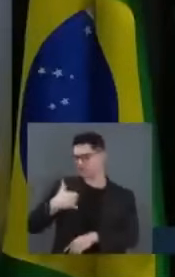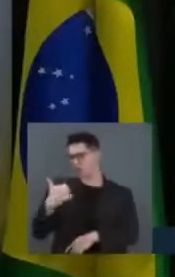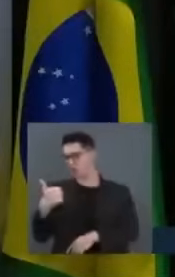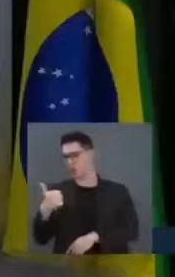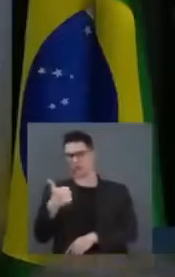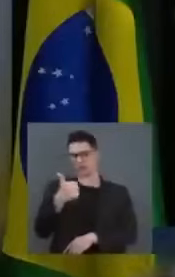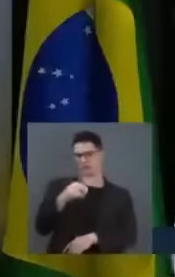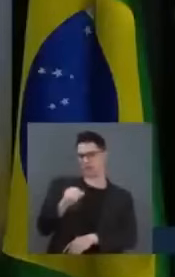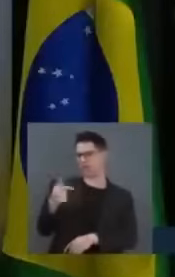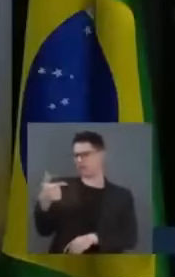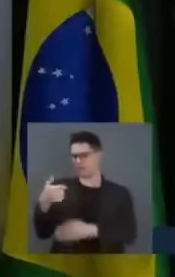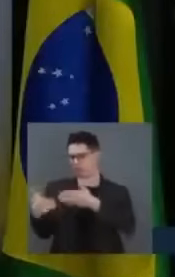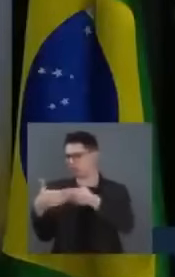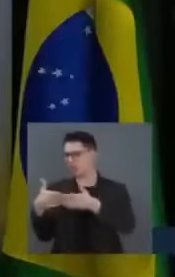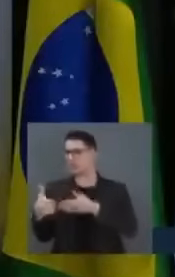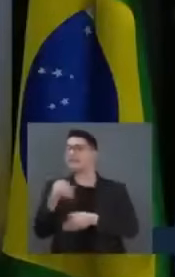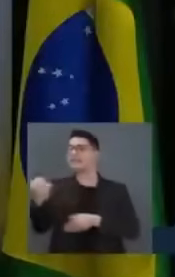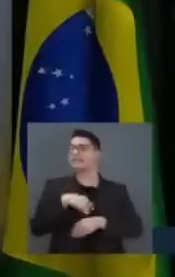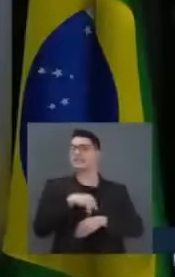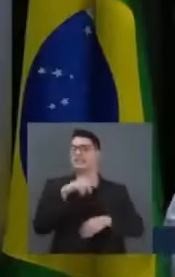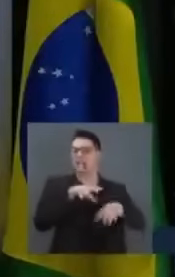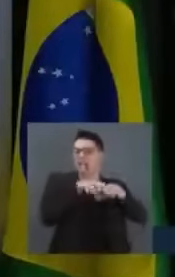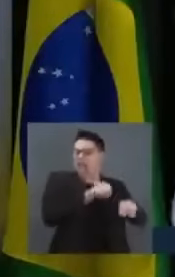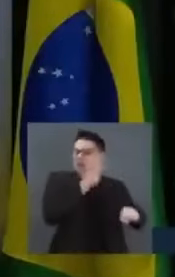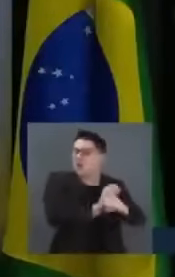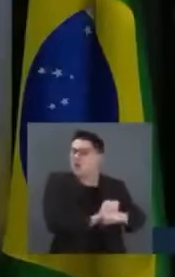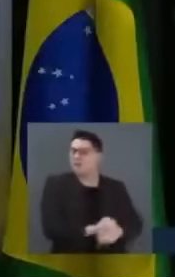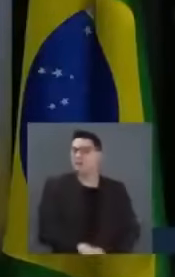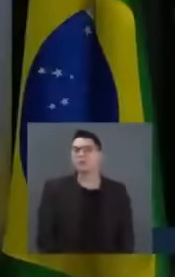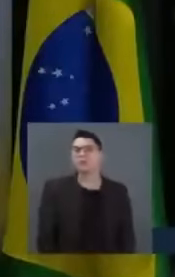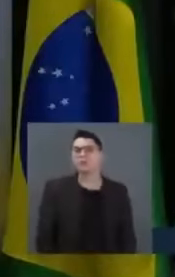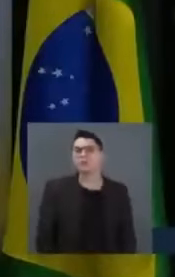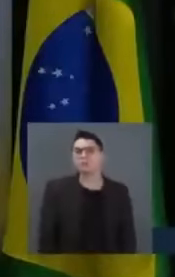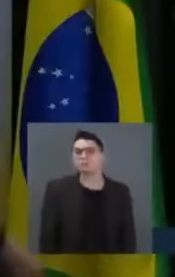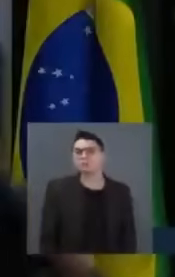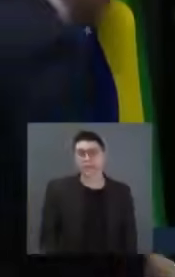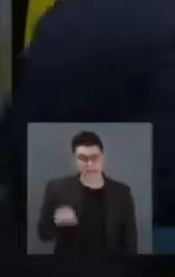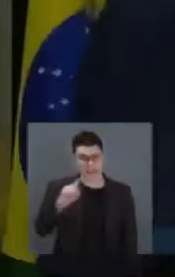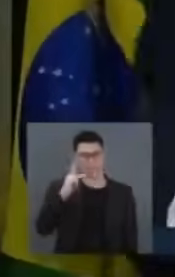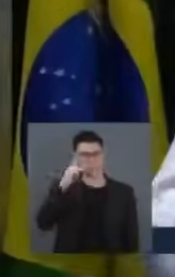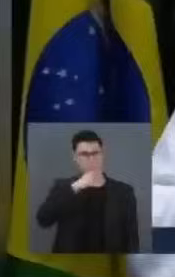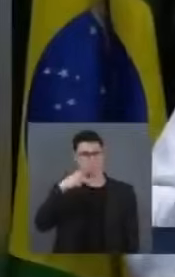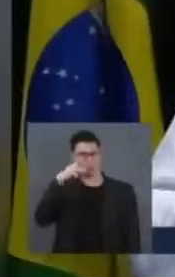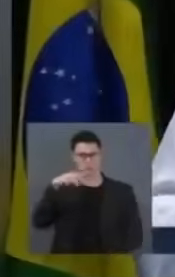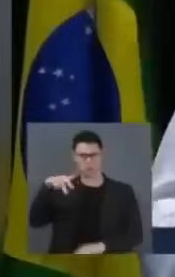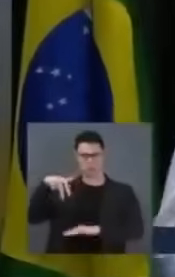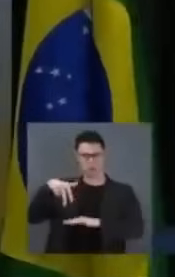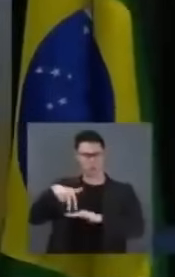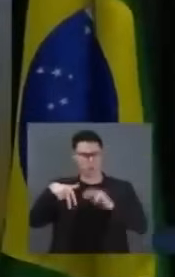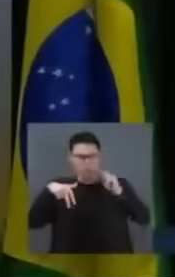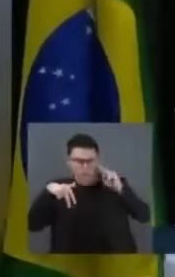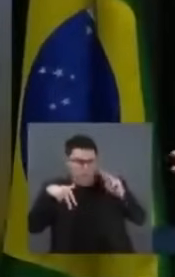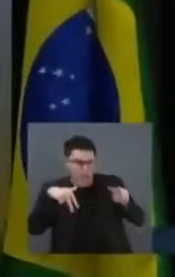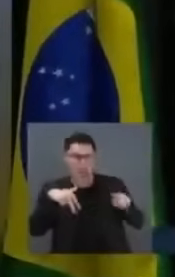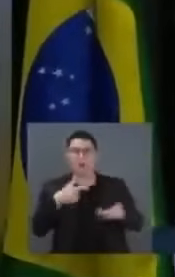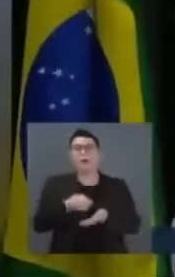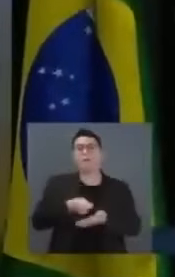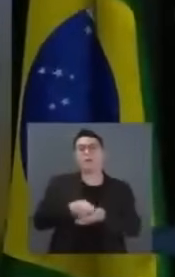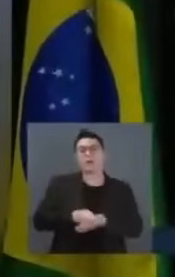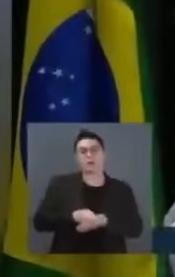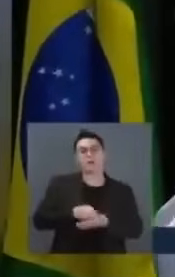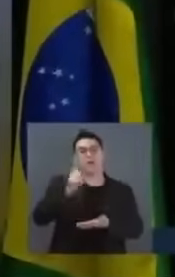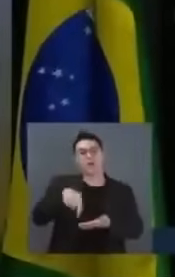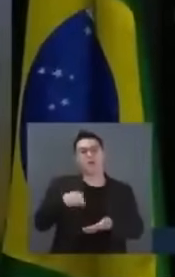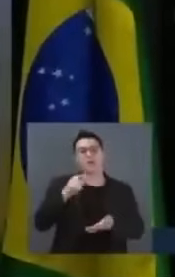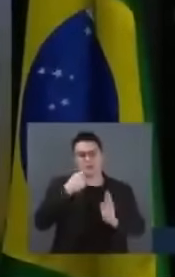20, que é estuprada. Essa menina, esse parlamentar, diante de um flagrante delito, é obrigado